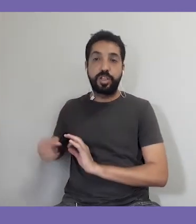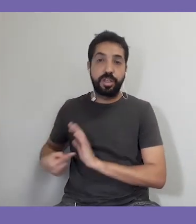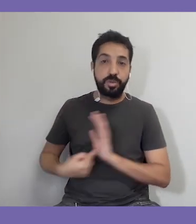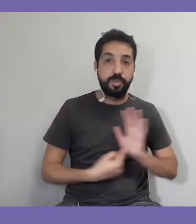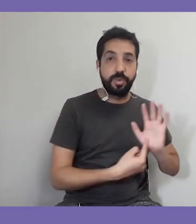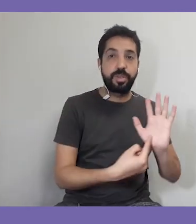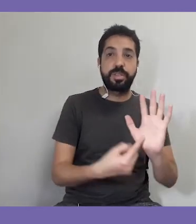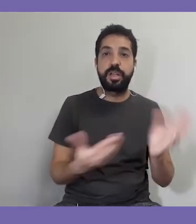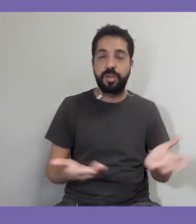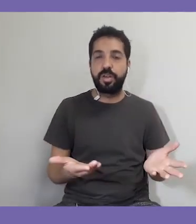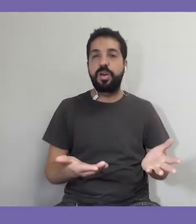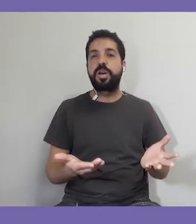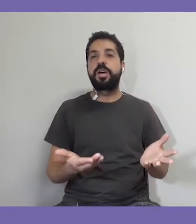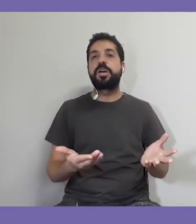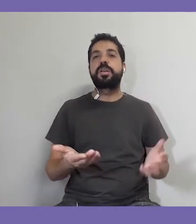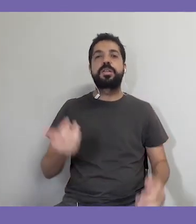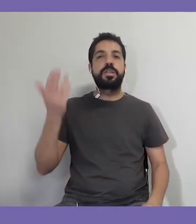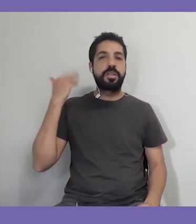número